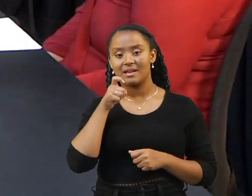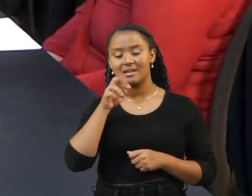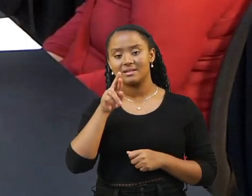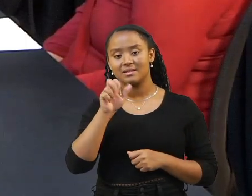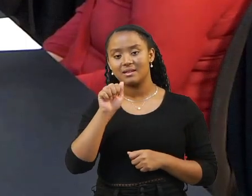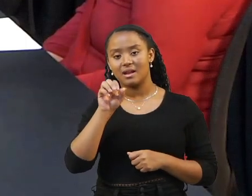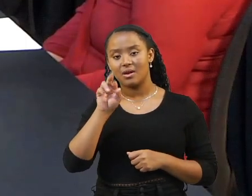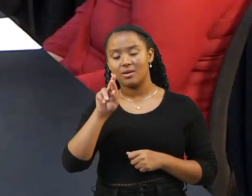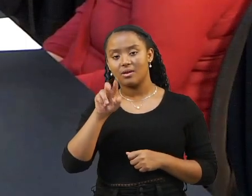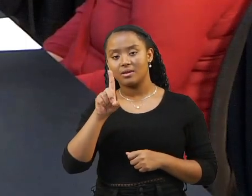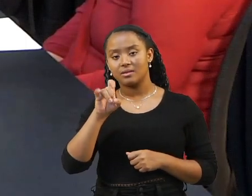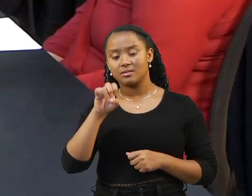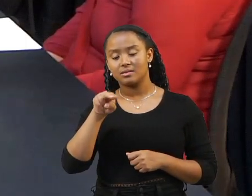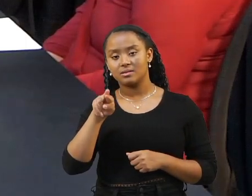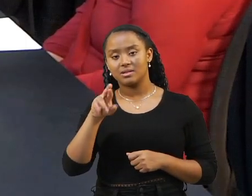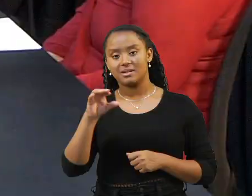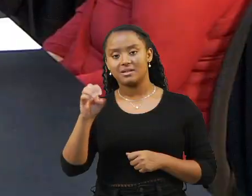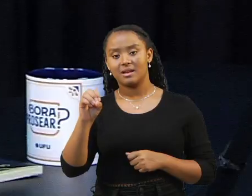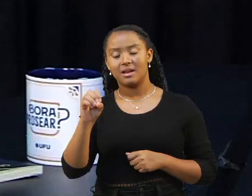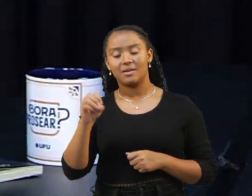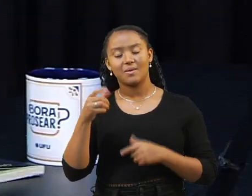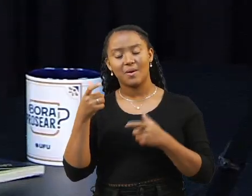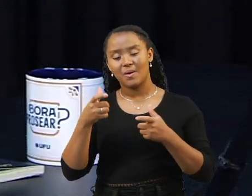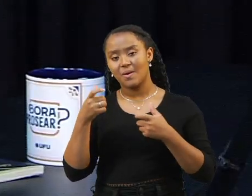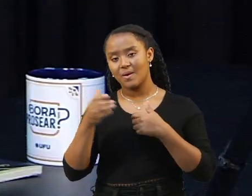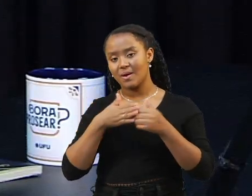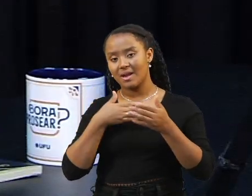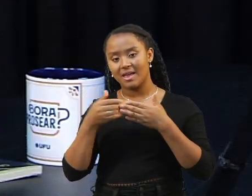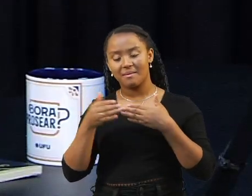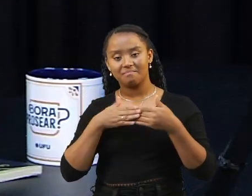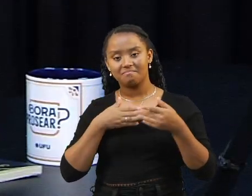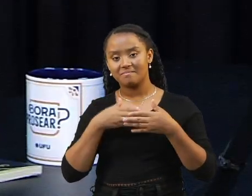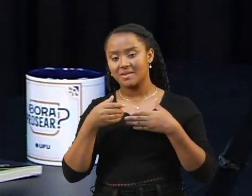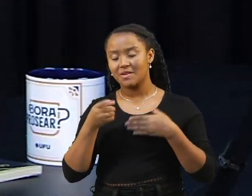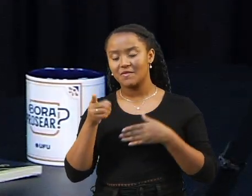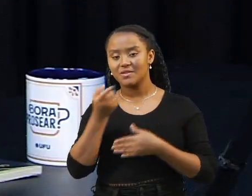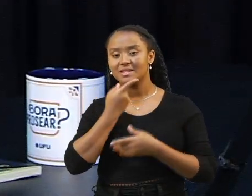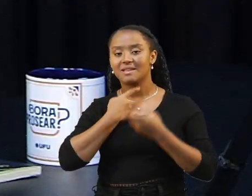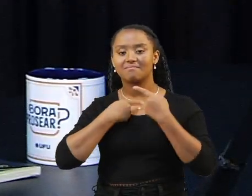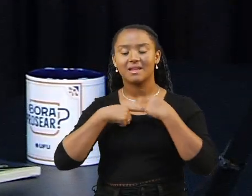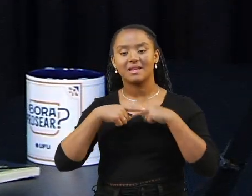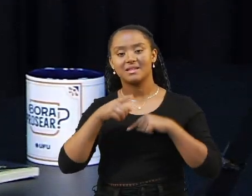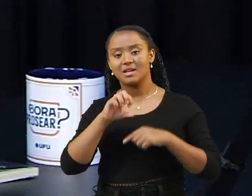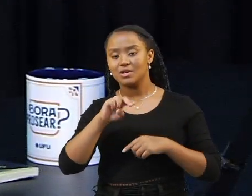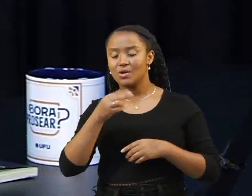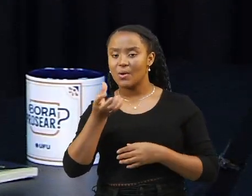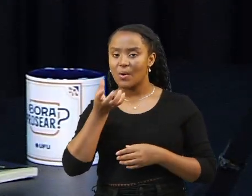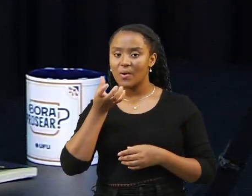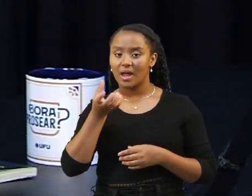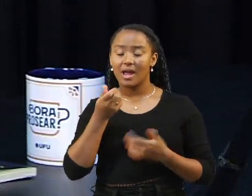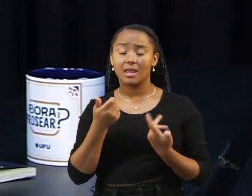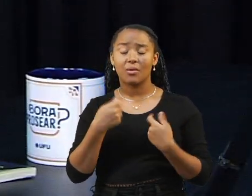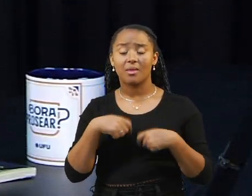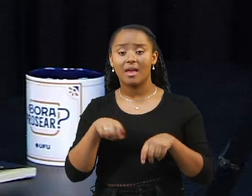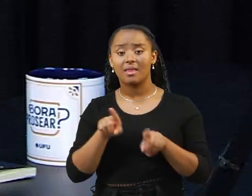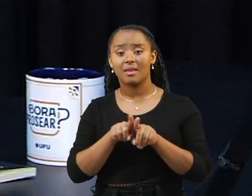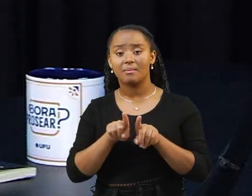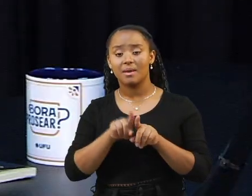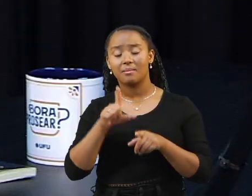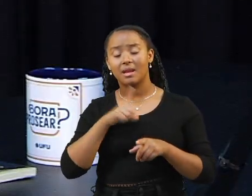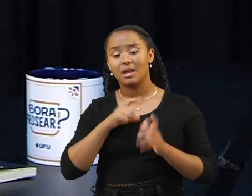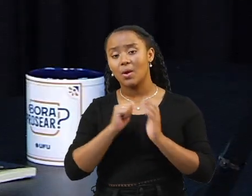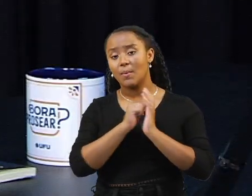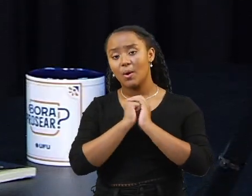Quem? Eu que vou levar. Né? E pode ser a quem você quiser e desejar. Então,